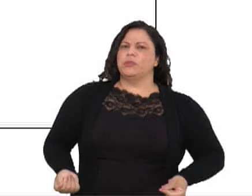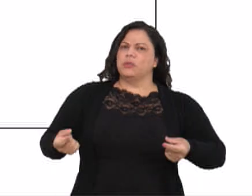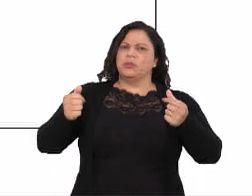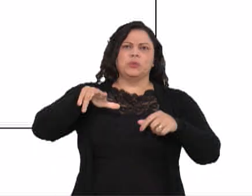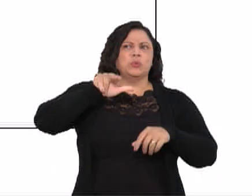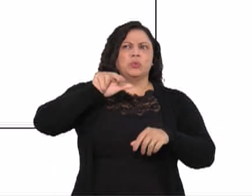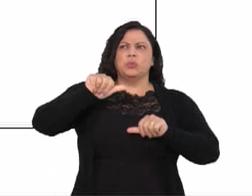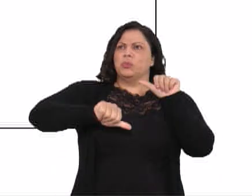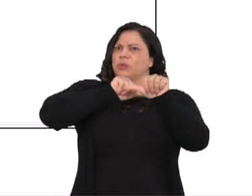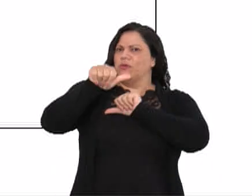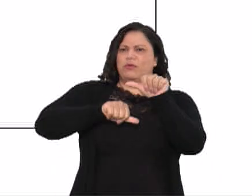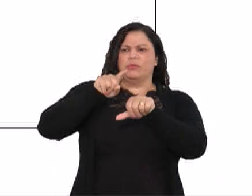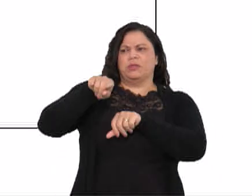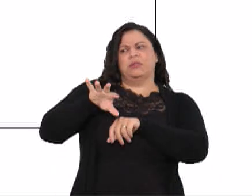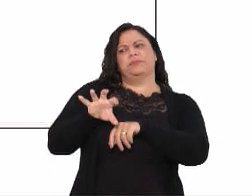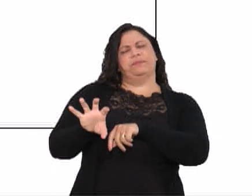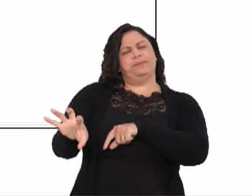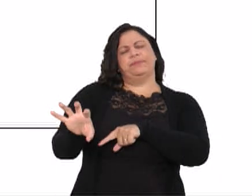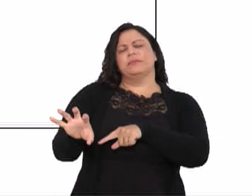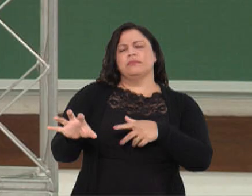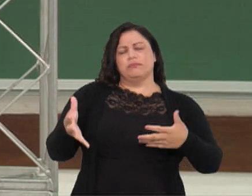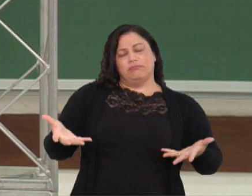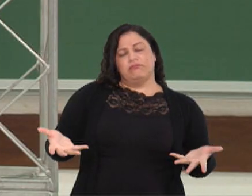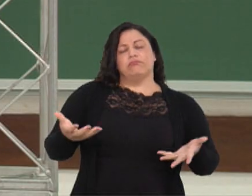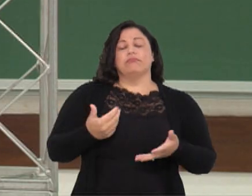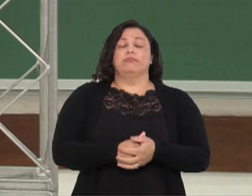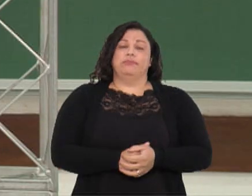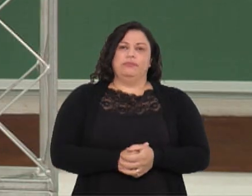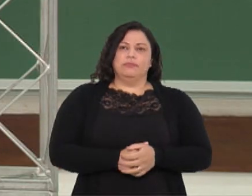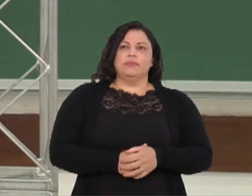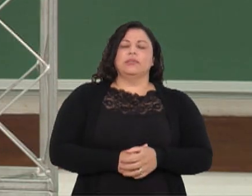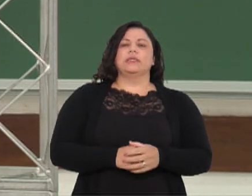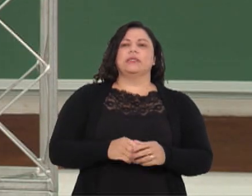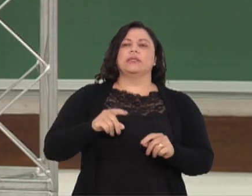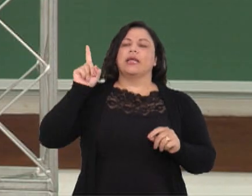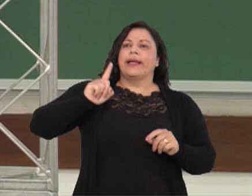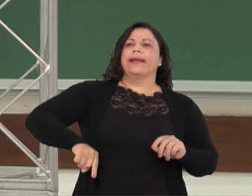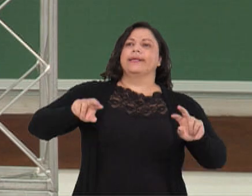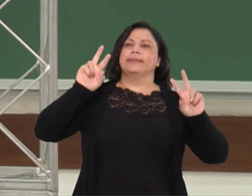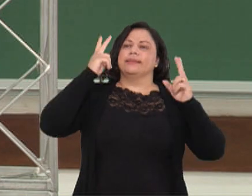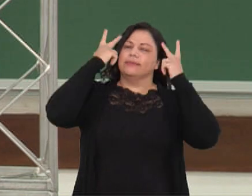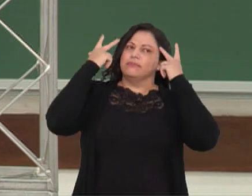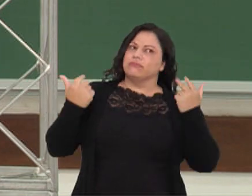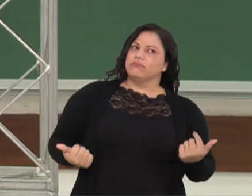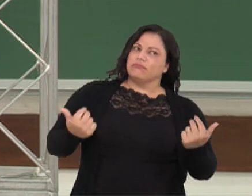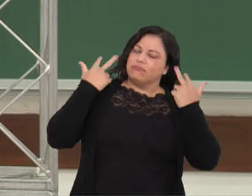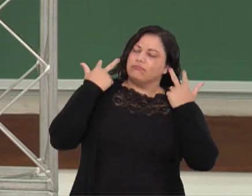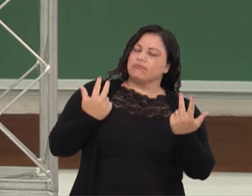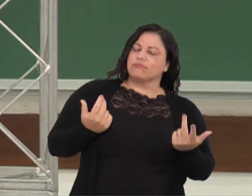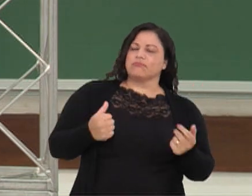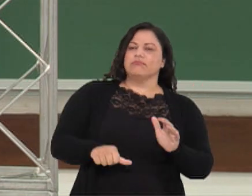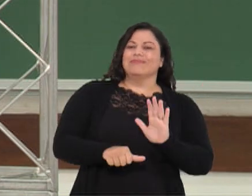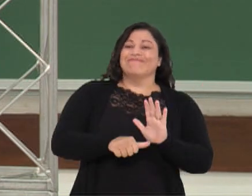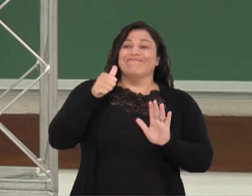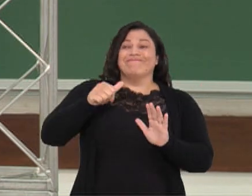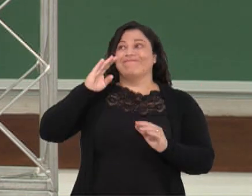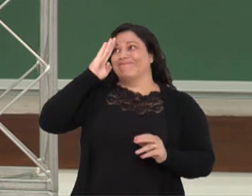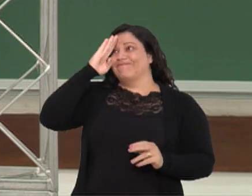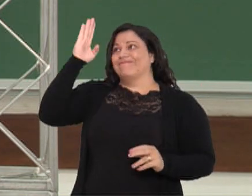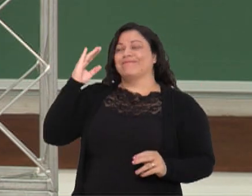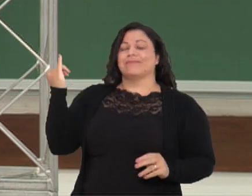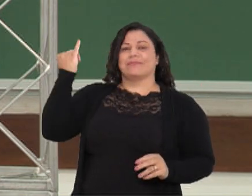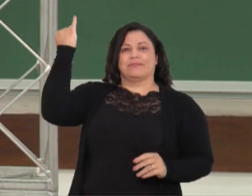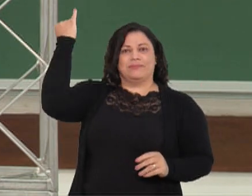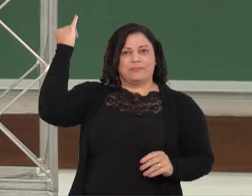Não adianta tentar acabar com isso. Essa ideologia da naturalização é a primeira, a mais importante